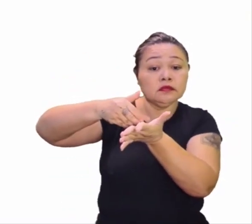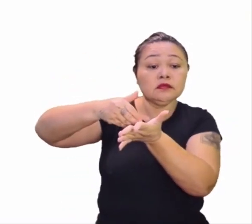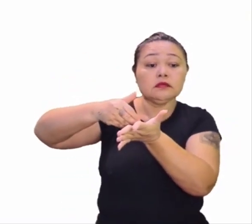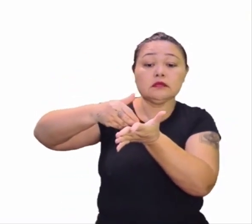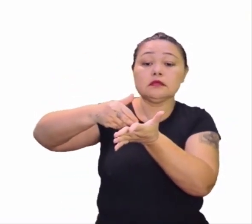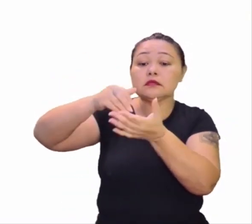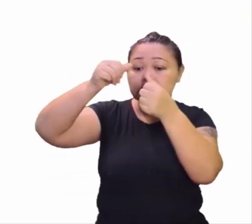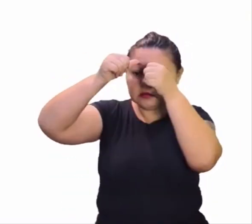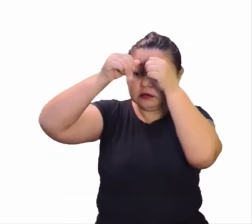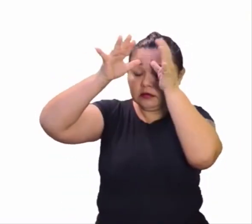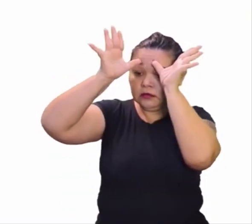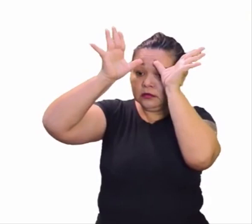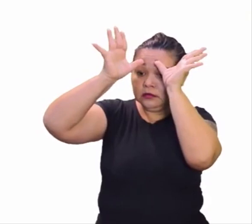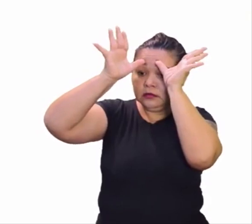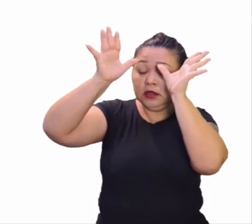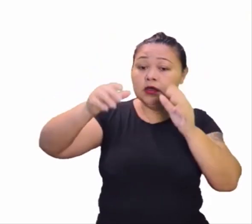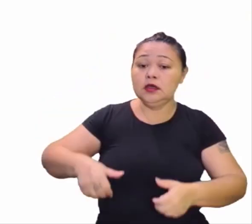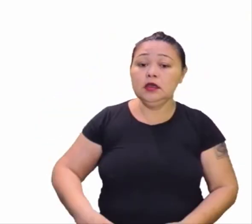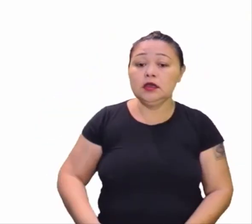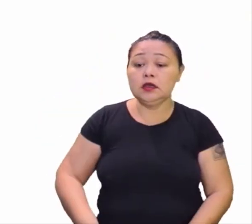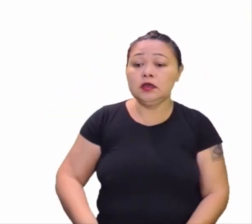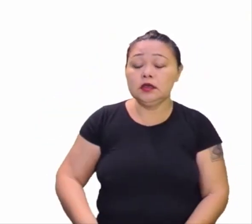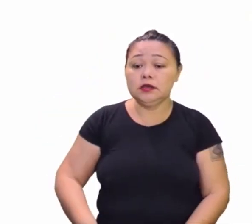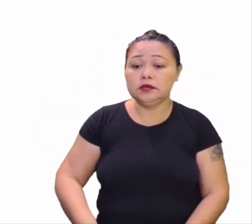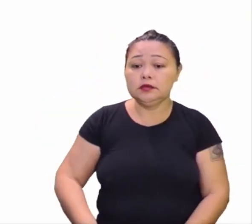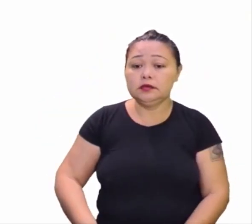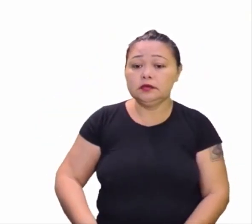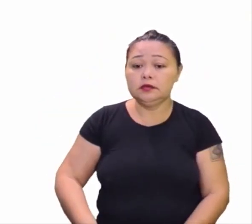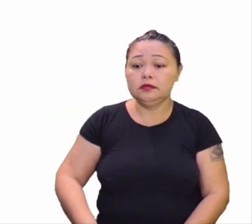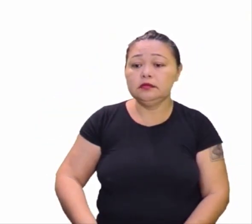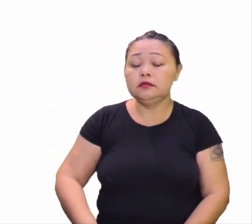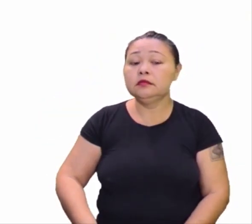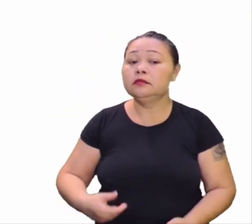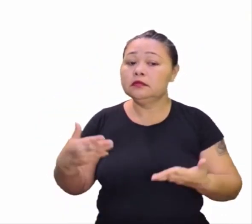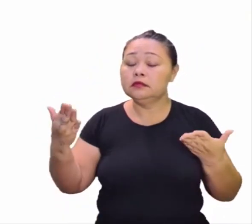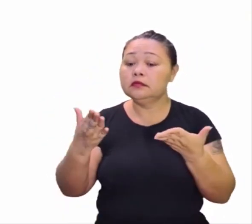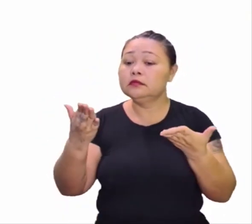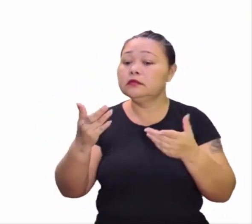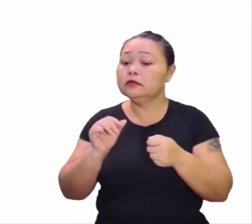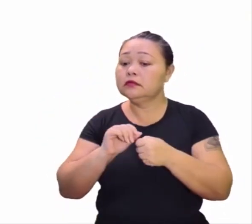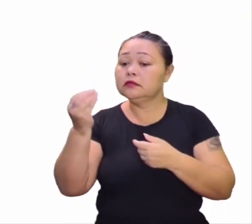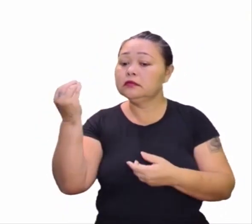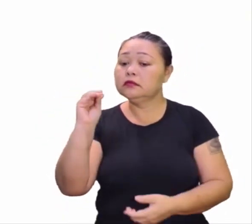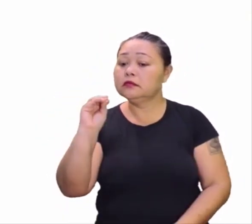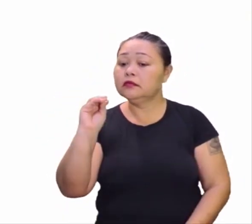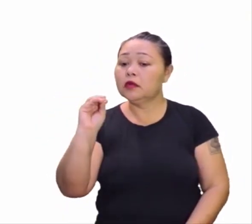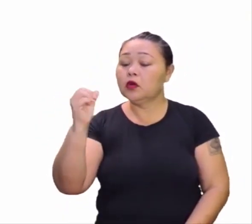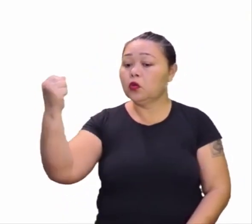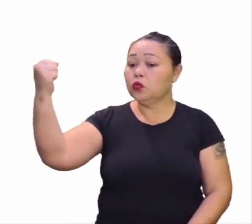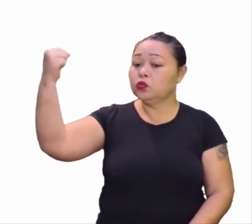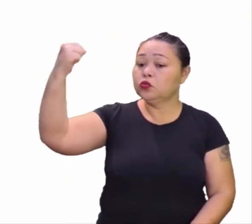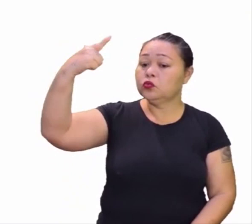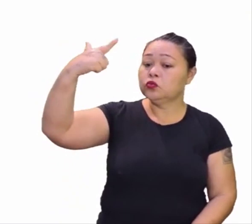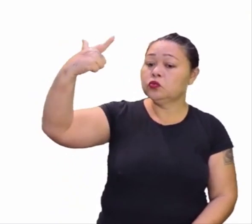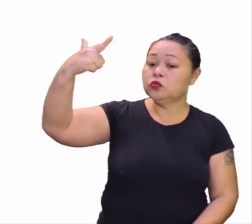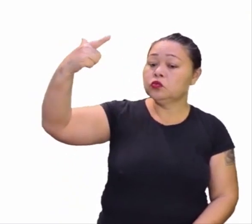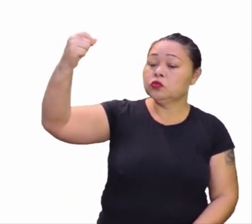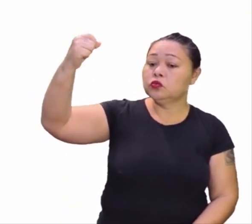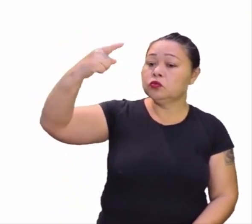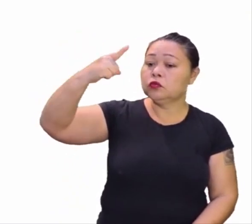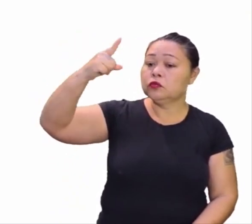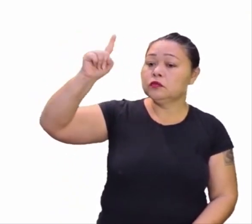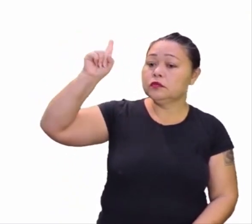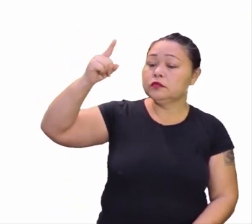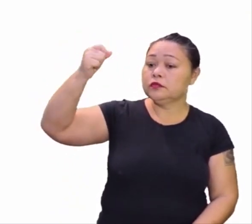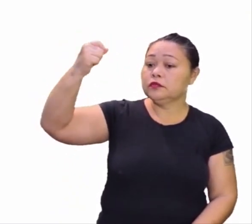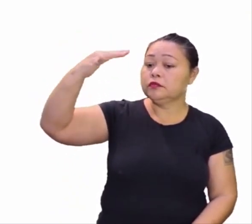o Acre. E agora, Rogério, vou colocar um amarelinho, é o Sol. Bem